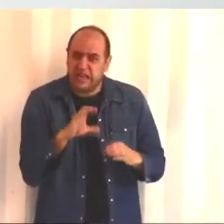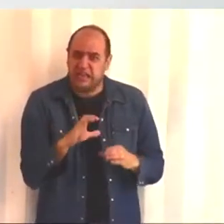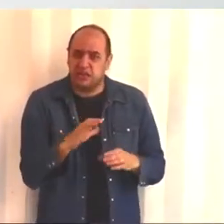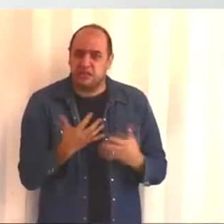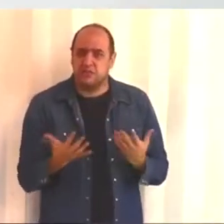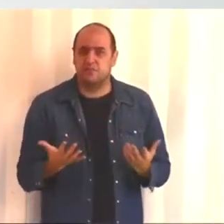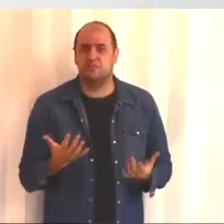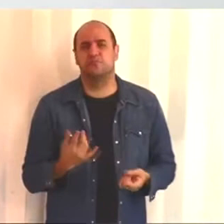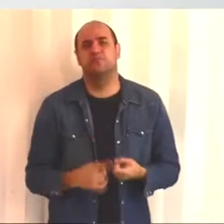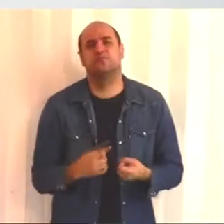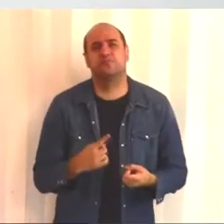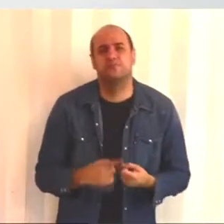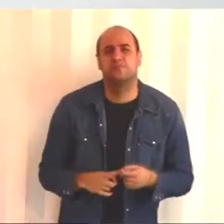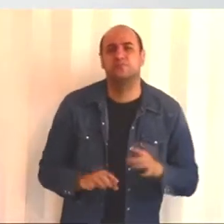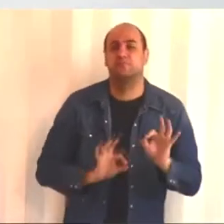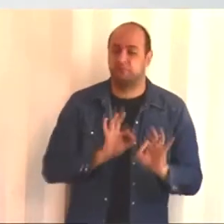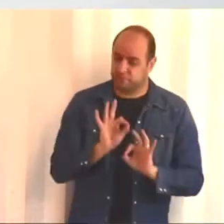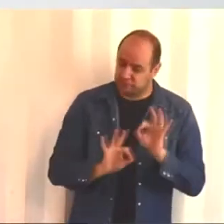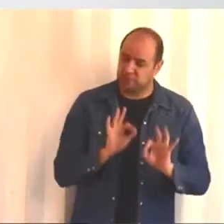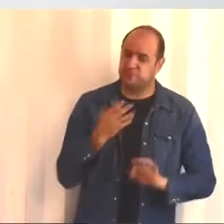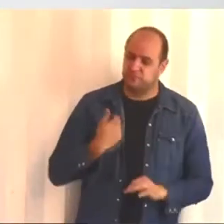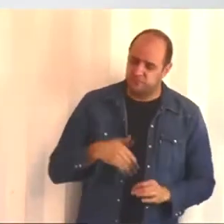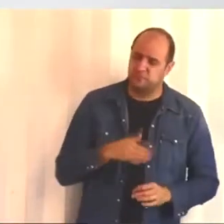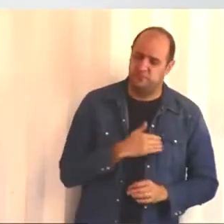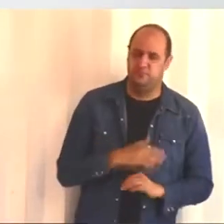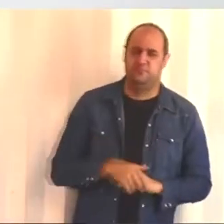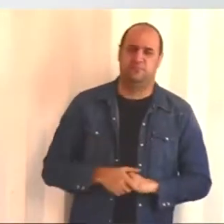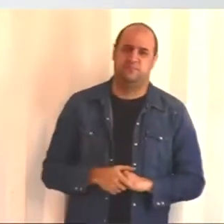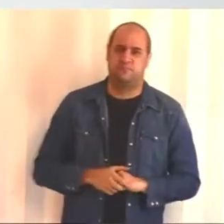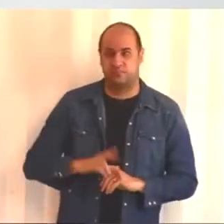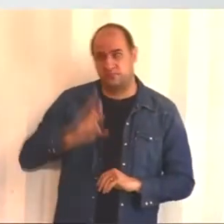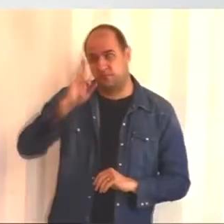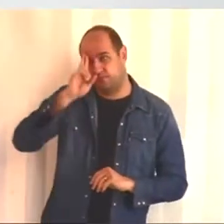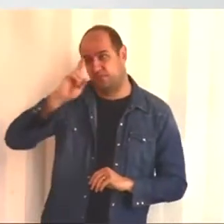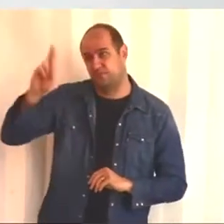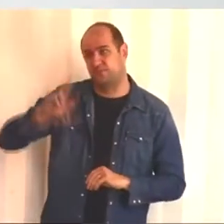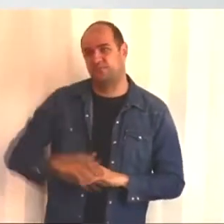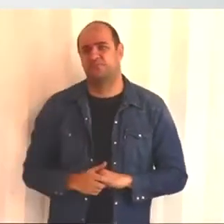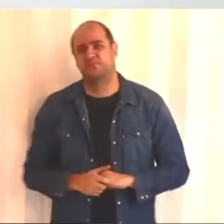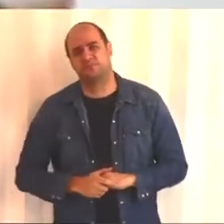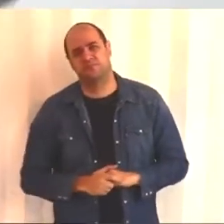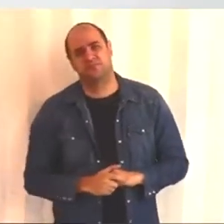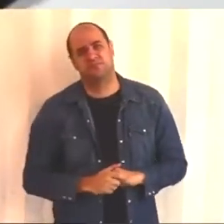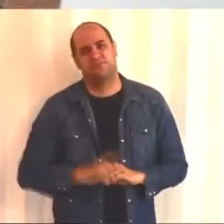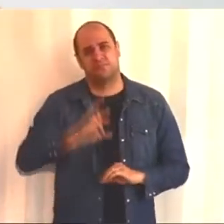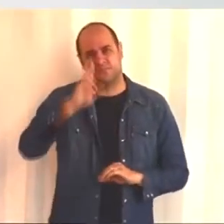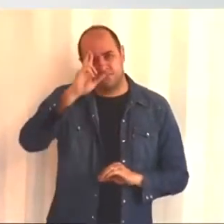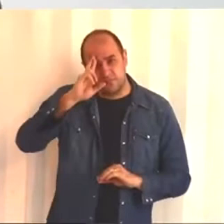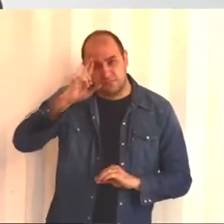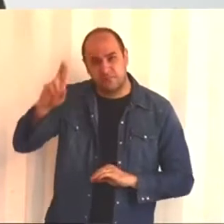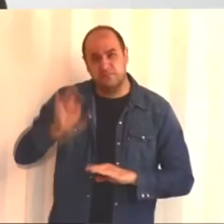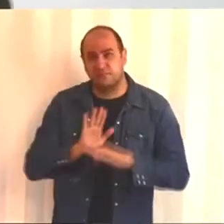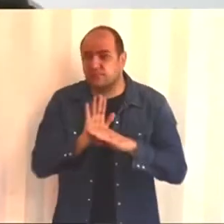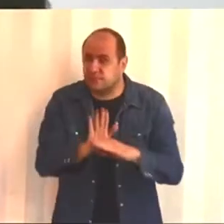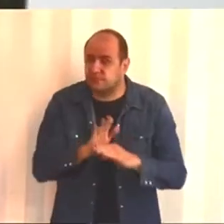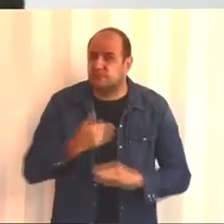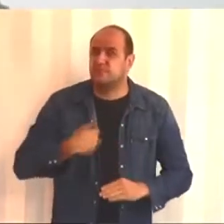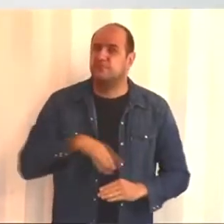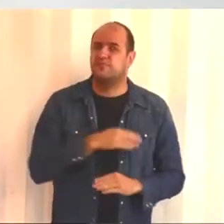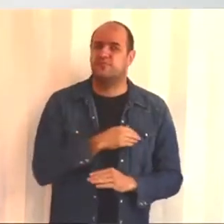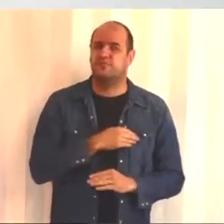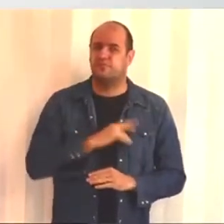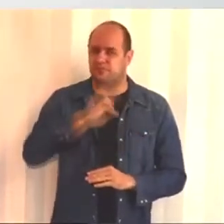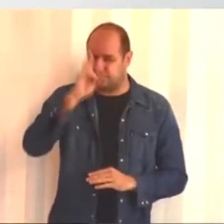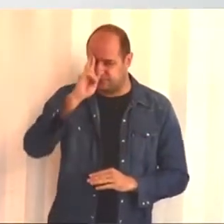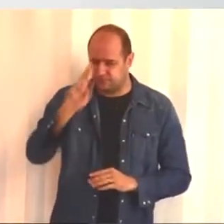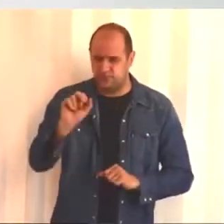Porque nós temos um motivo para fazer isso, e o motivo é o Senhor que é o nosso auxílio, o Senhor que é a